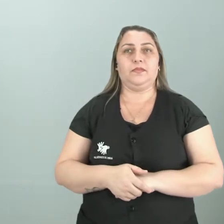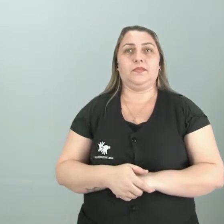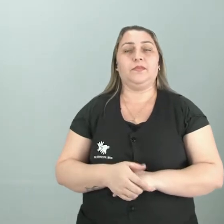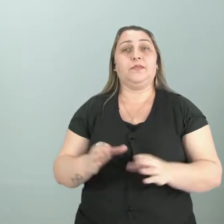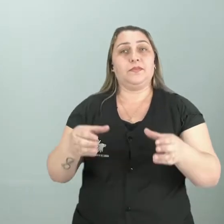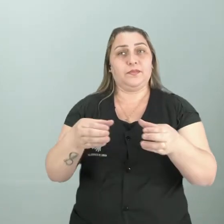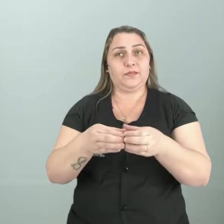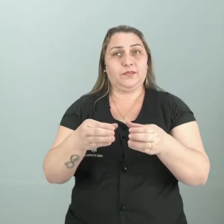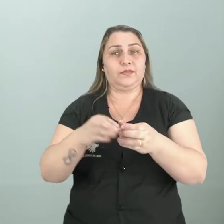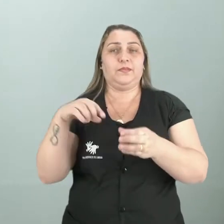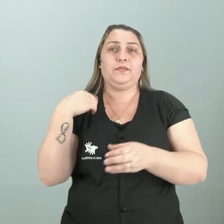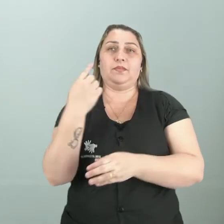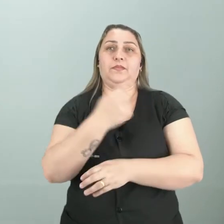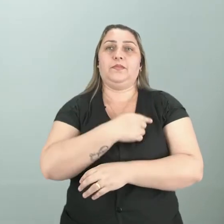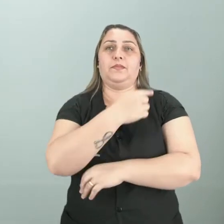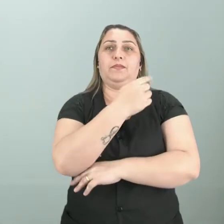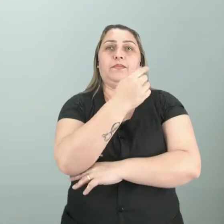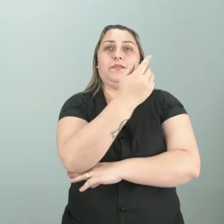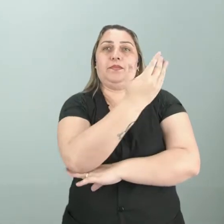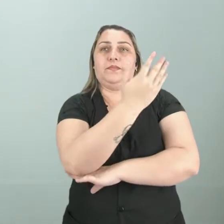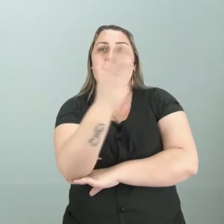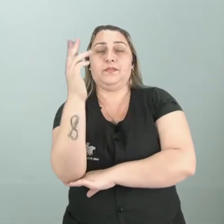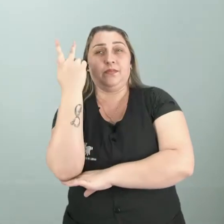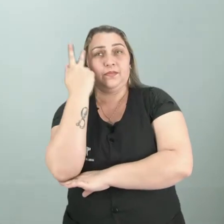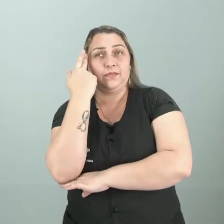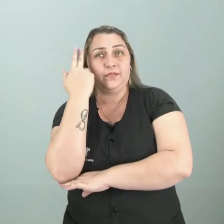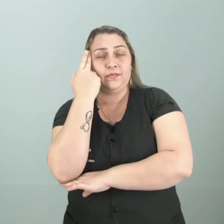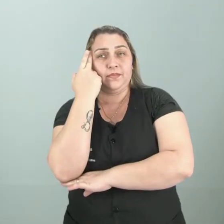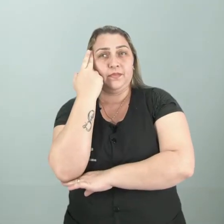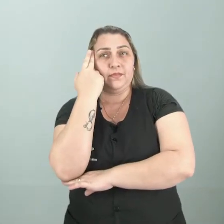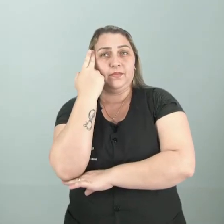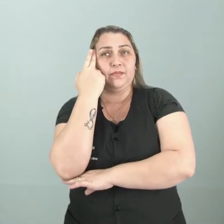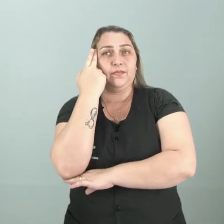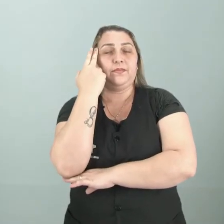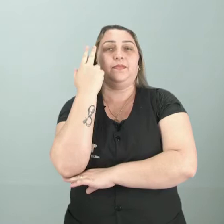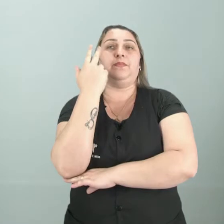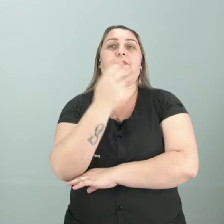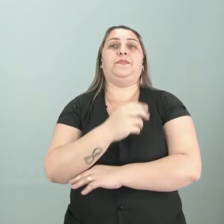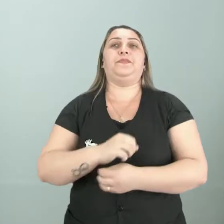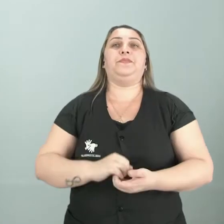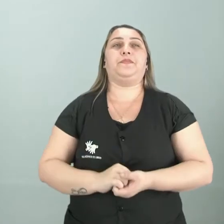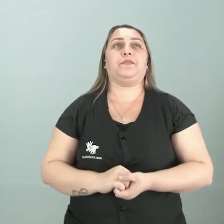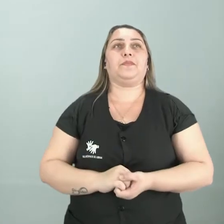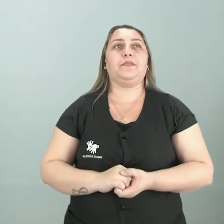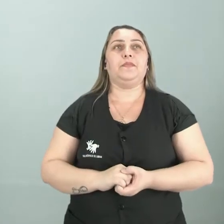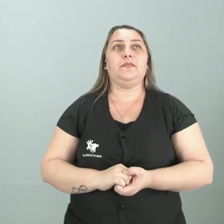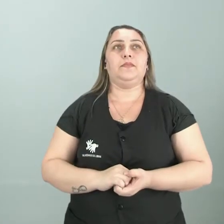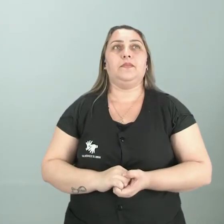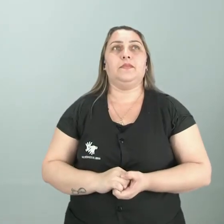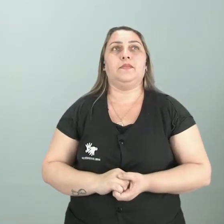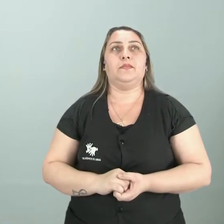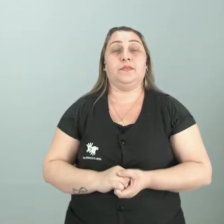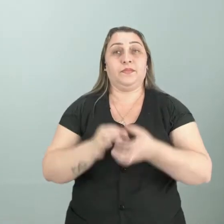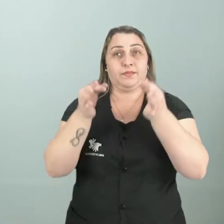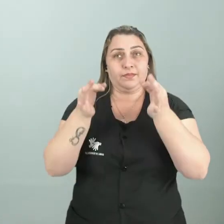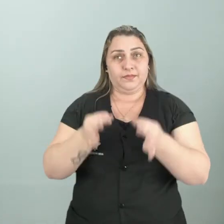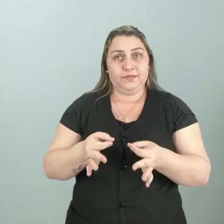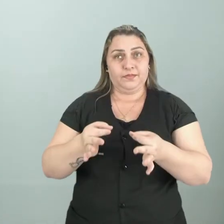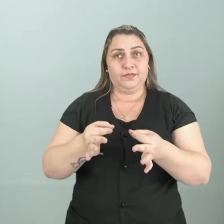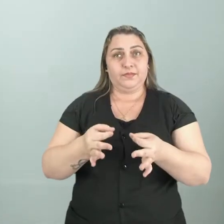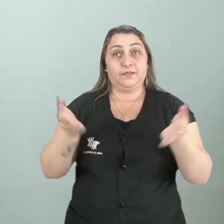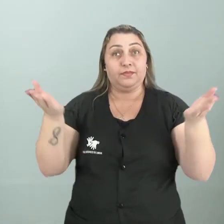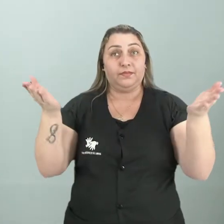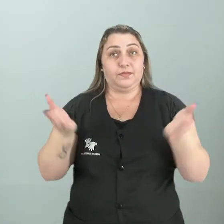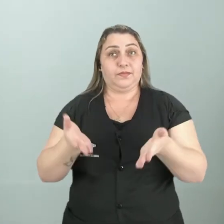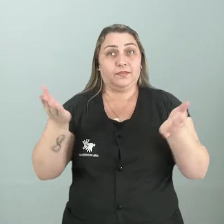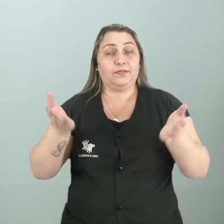nossa paisagem. Então, temos aqui os elementos da paisagem natural, certo?